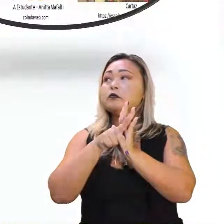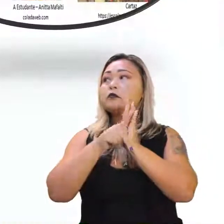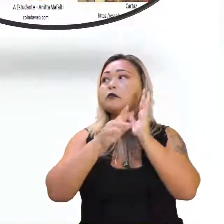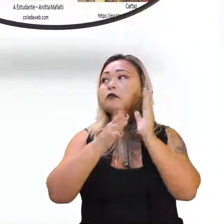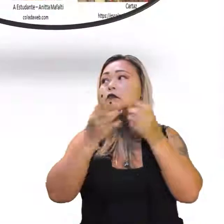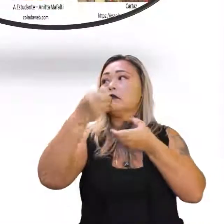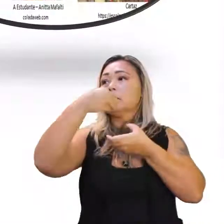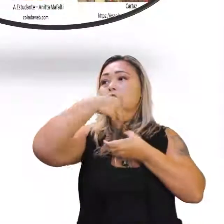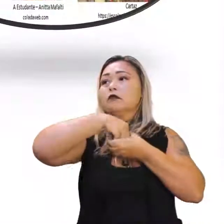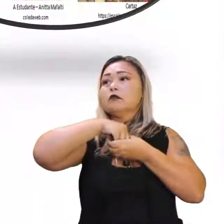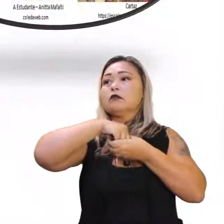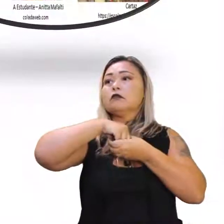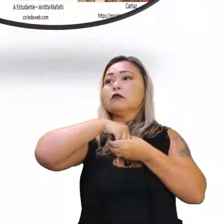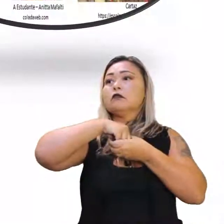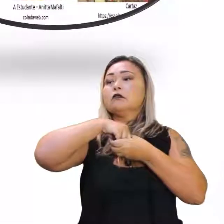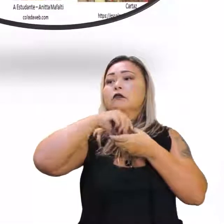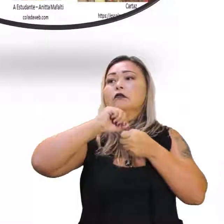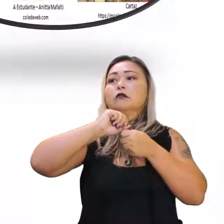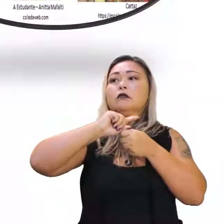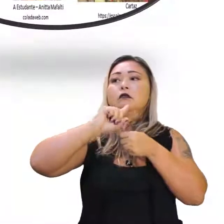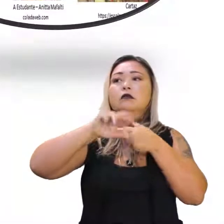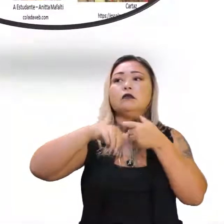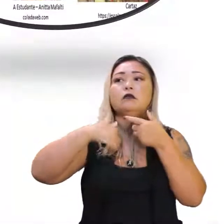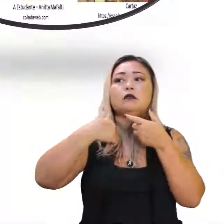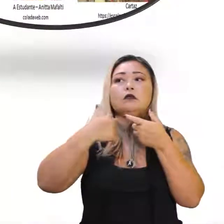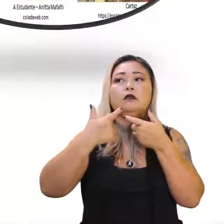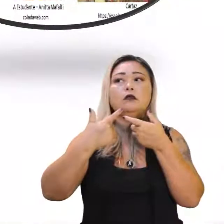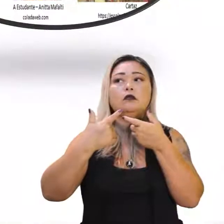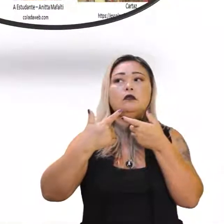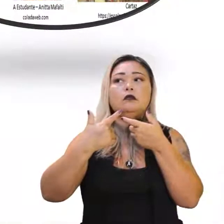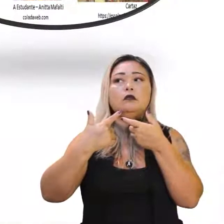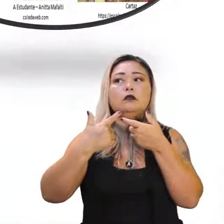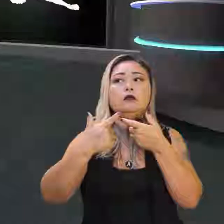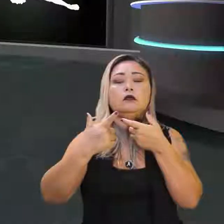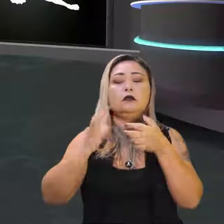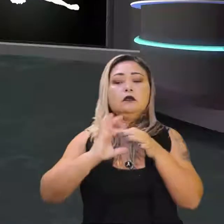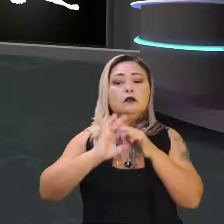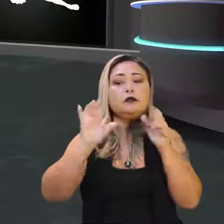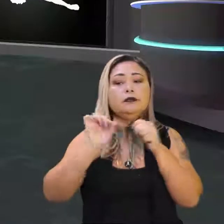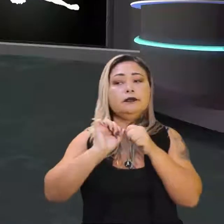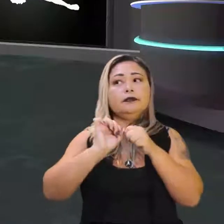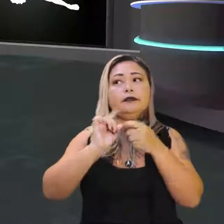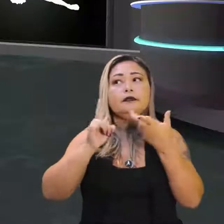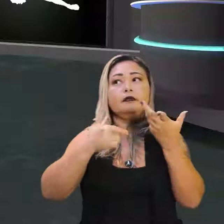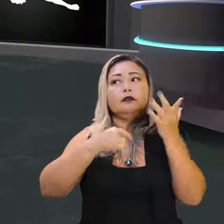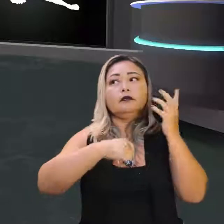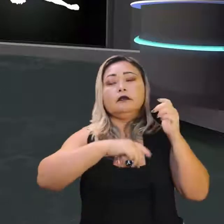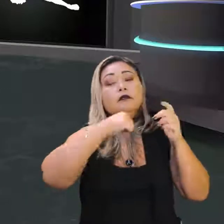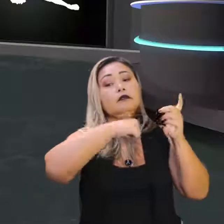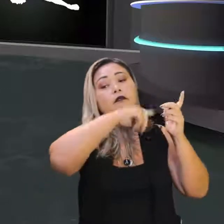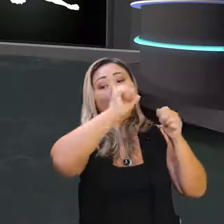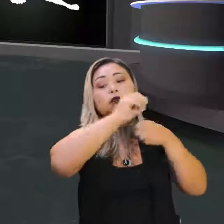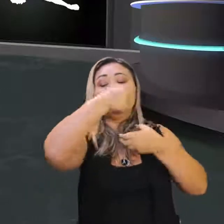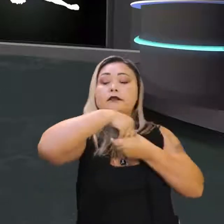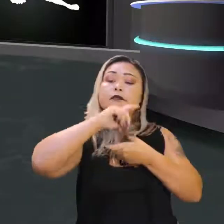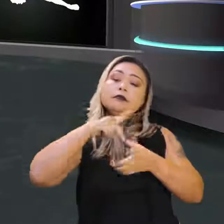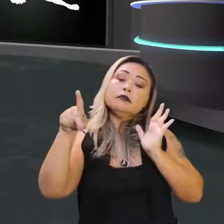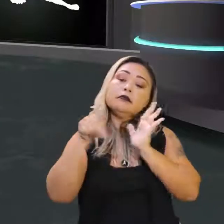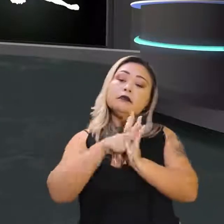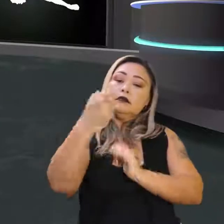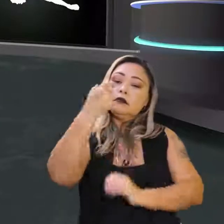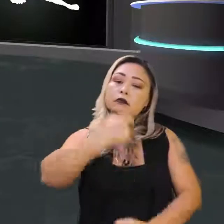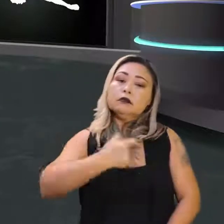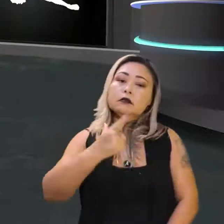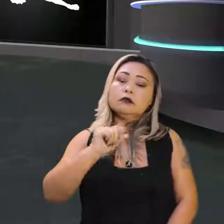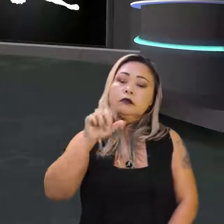expressão, ele não controlava racionalmente, ou seja, ele deixava livre e solta a sua própria expressão interior. Exato. A palavra já